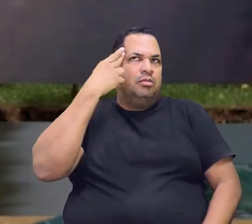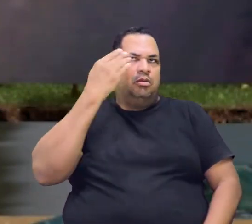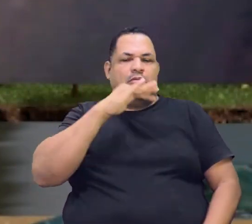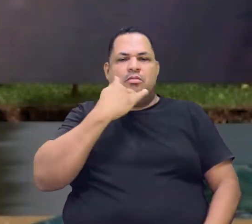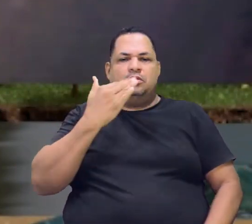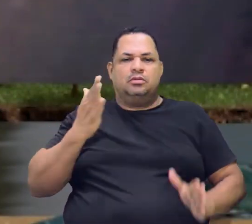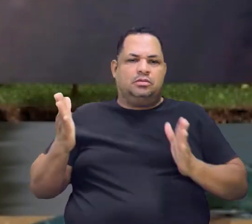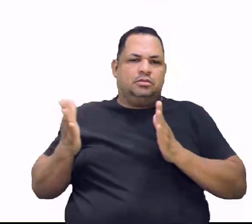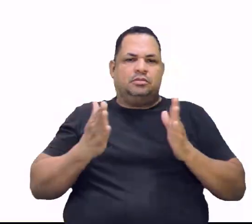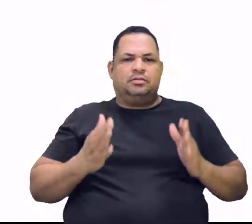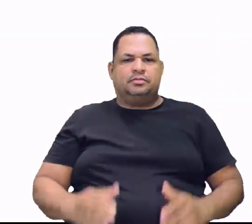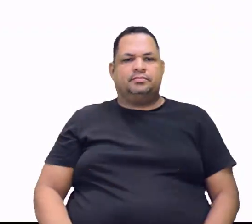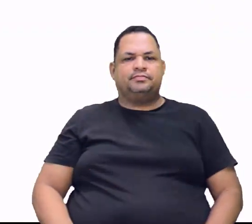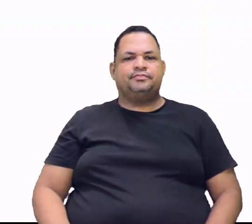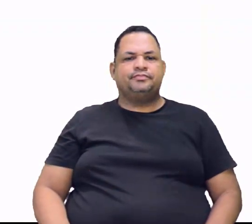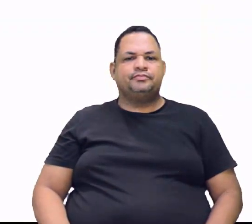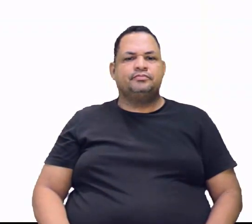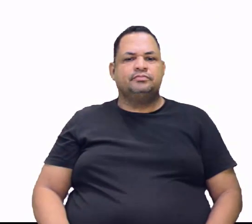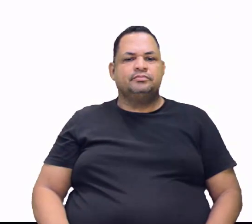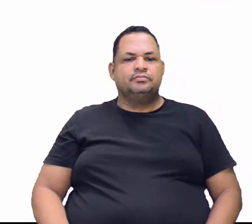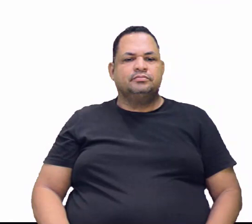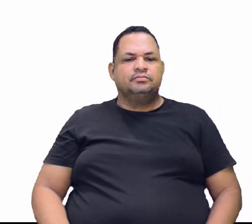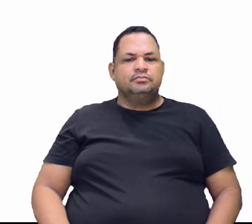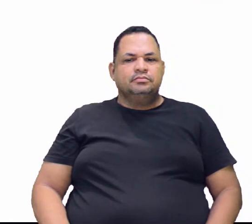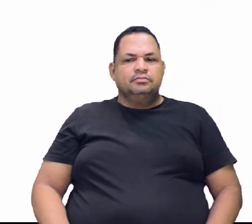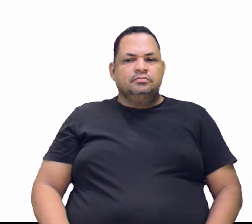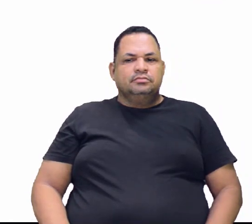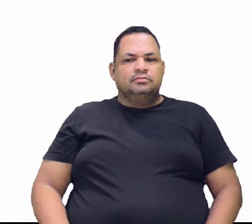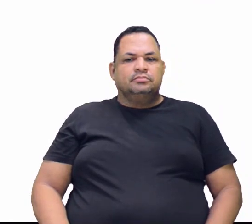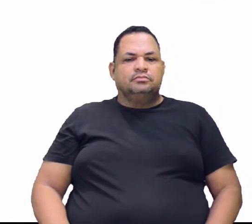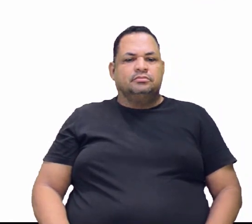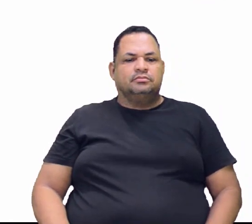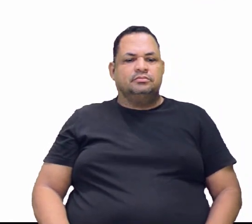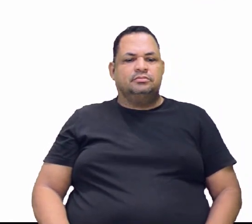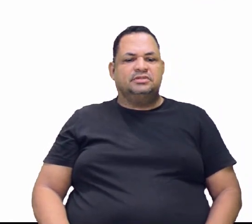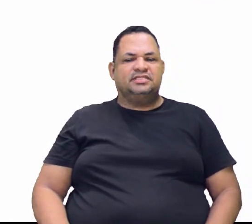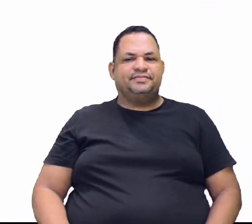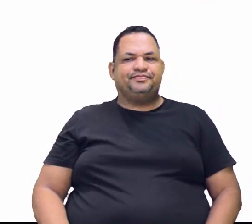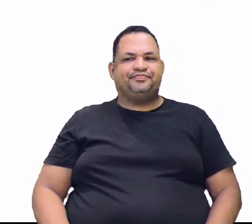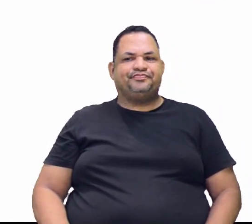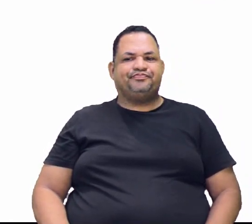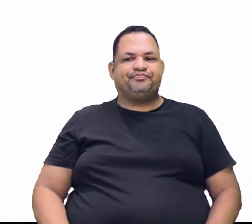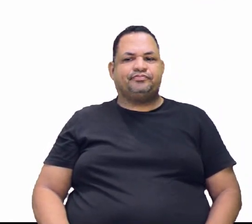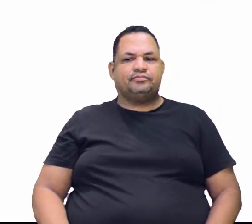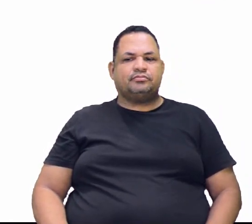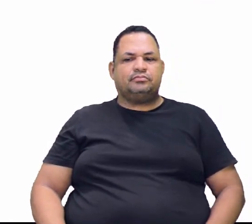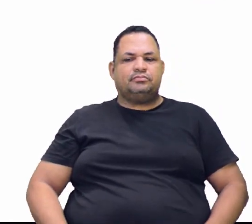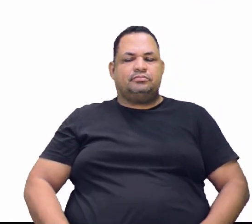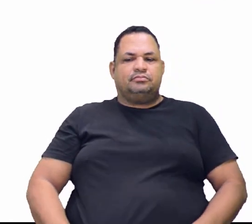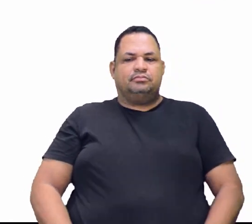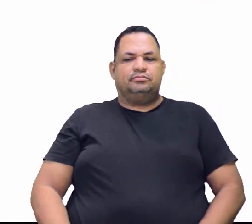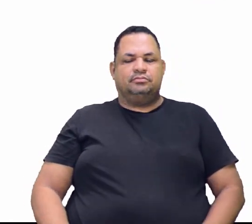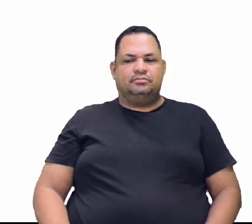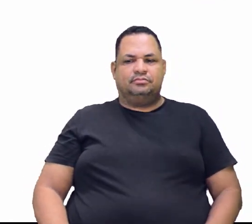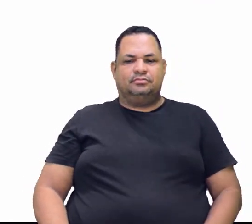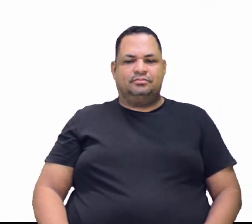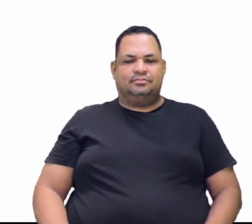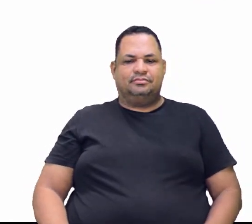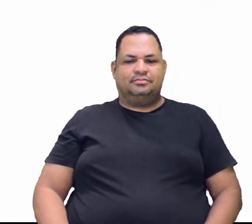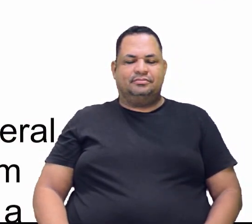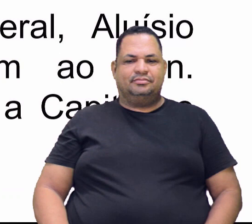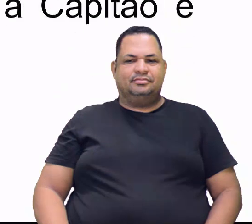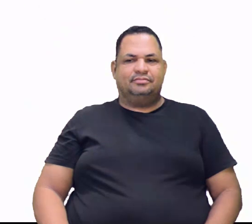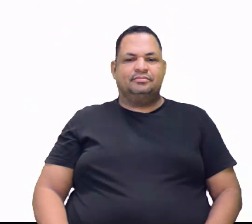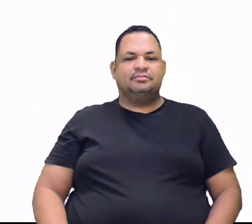época. Segue no quadro, então. Vamos lá. Percebeu alguma tua história? Percebeu, né? Aqui não está de PP não,